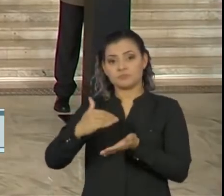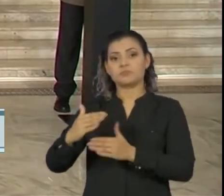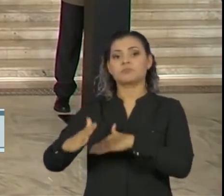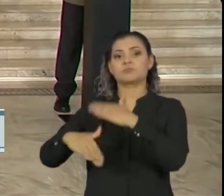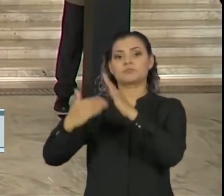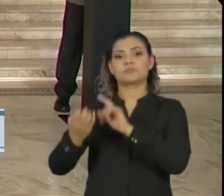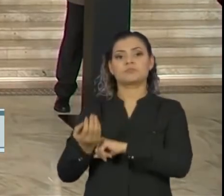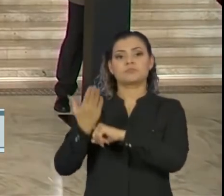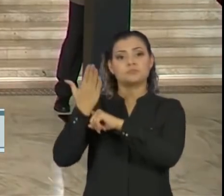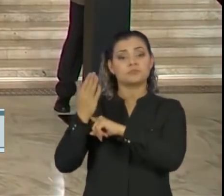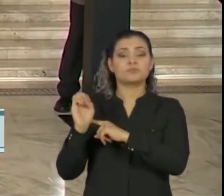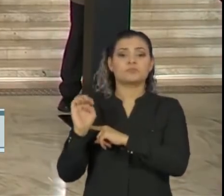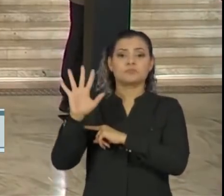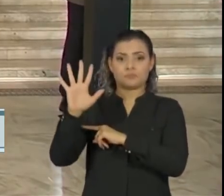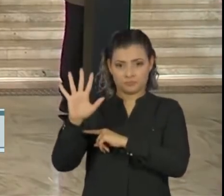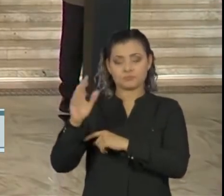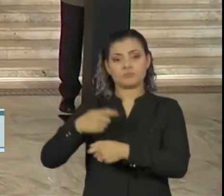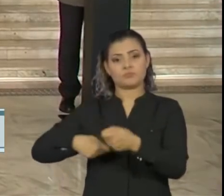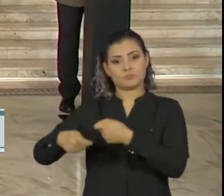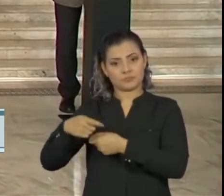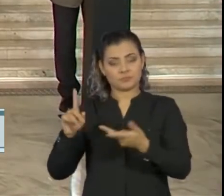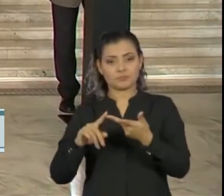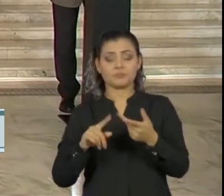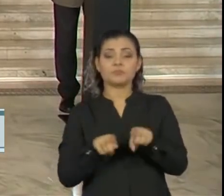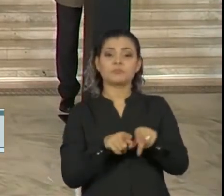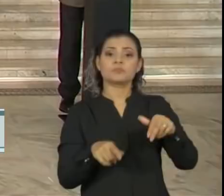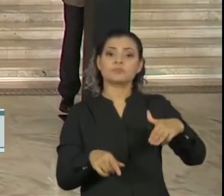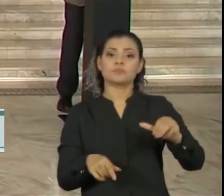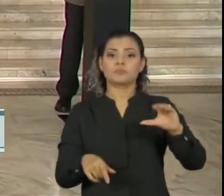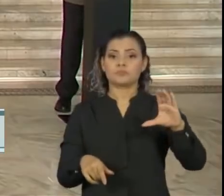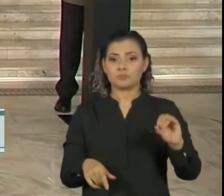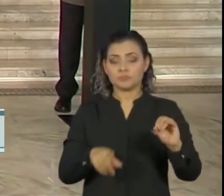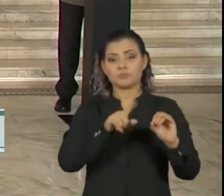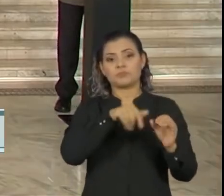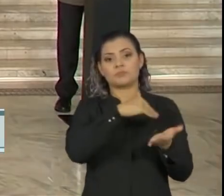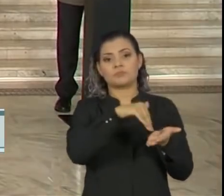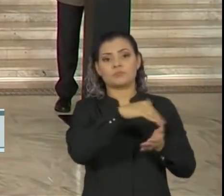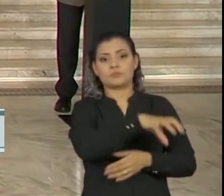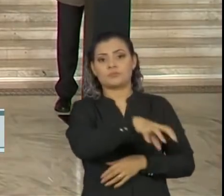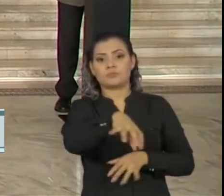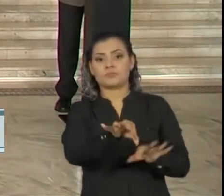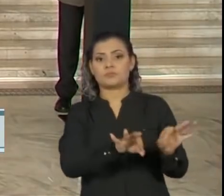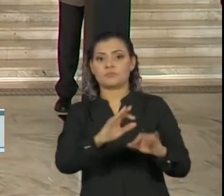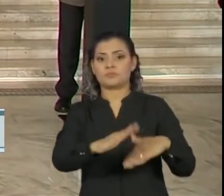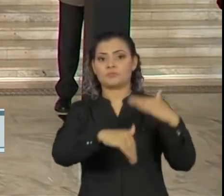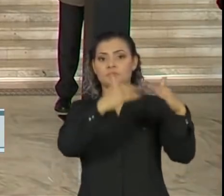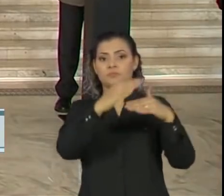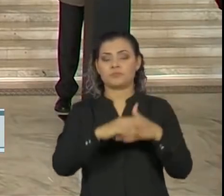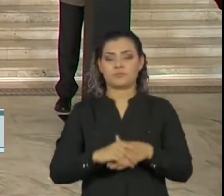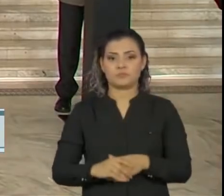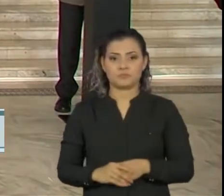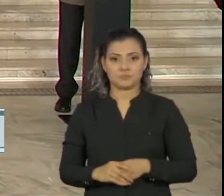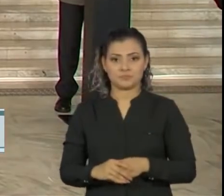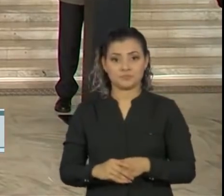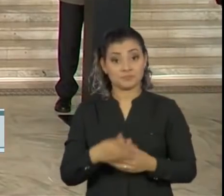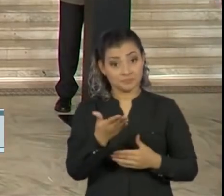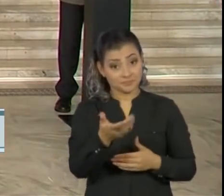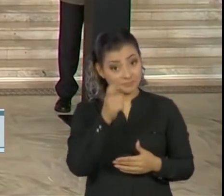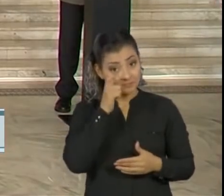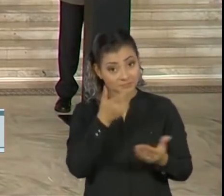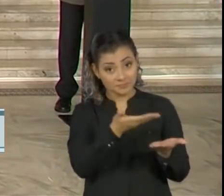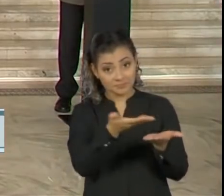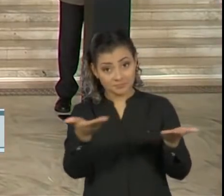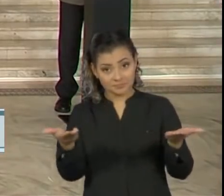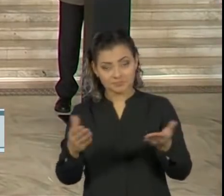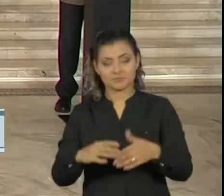secretária estadual de Desenvolvimento Econômico, e Marco Vignoli, secretário de Desenvolvimento Regional. Vamos